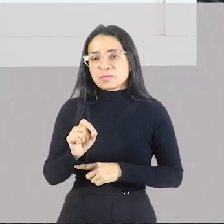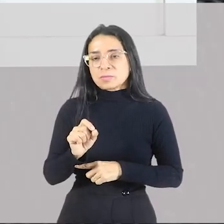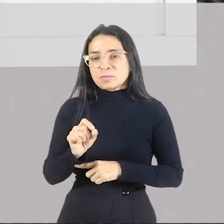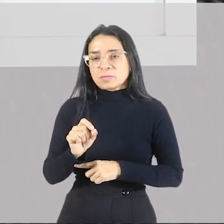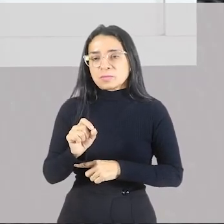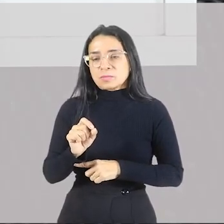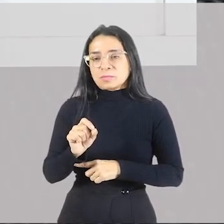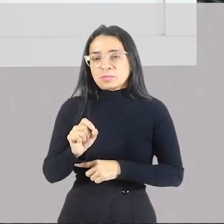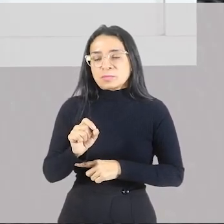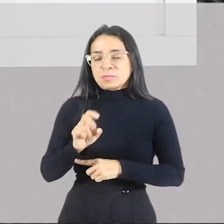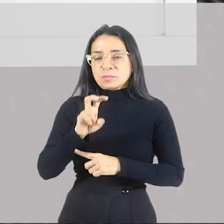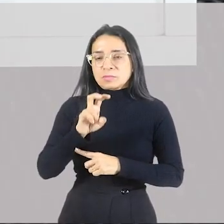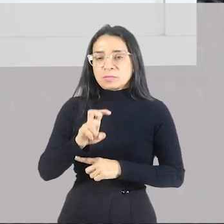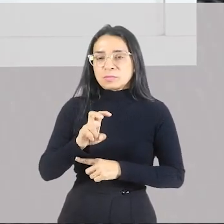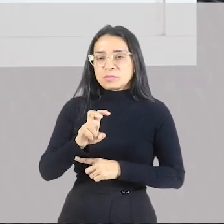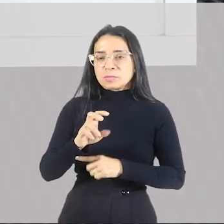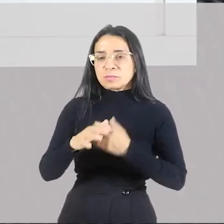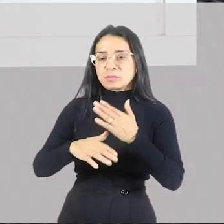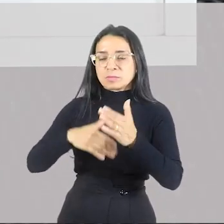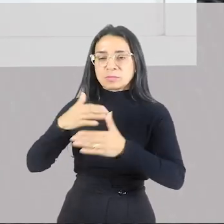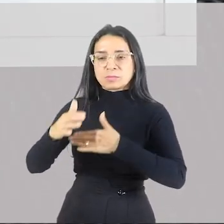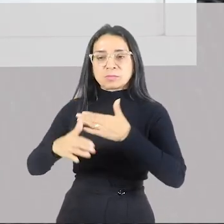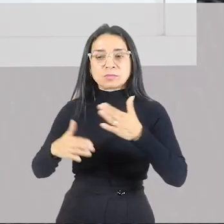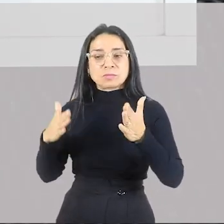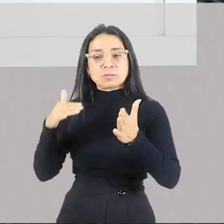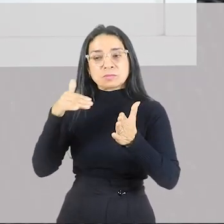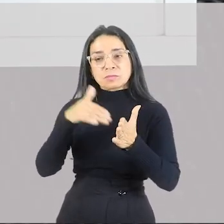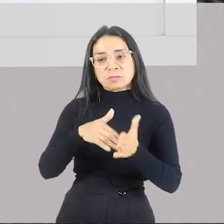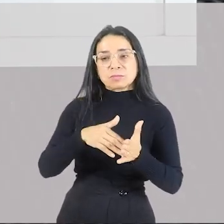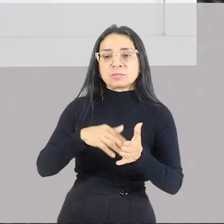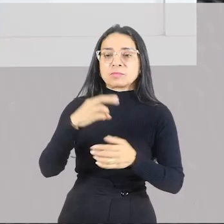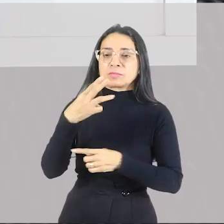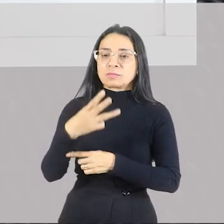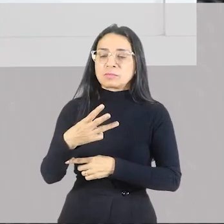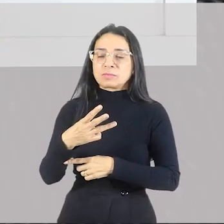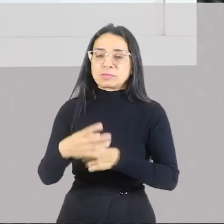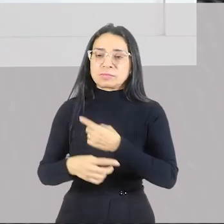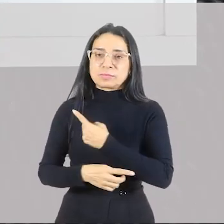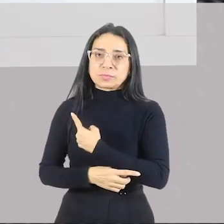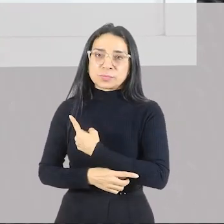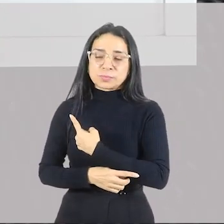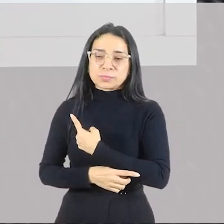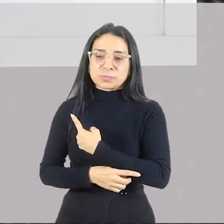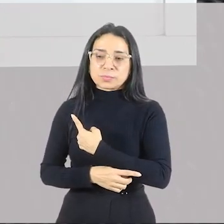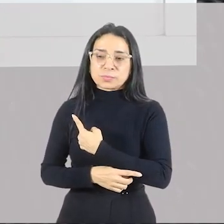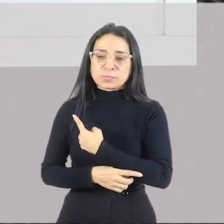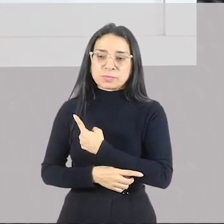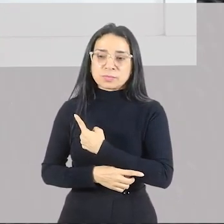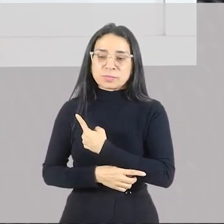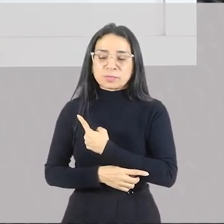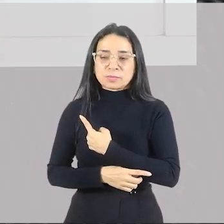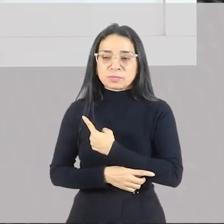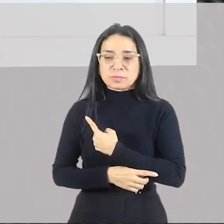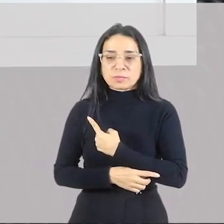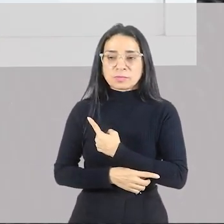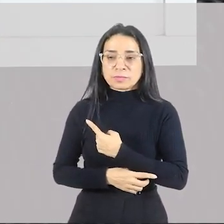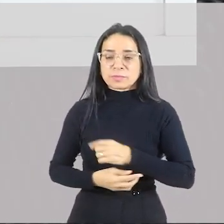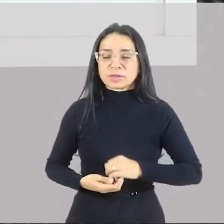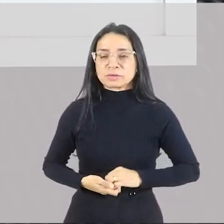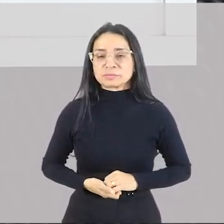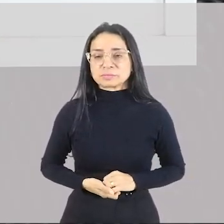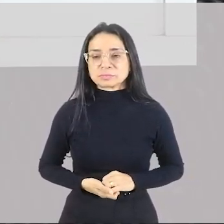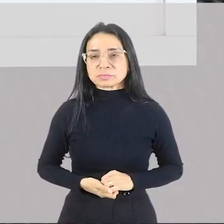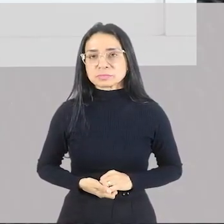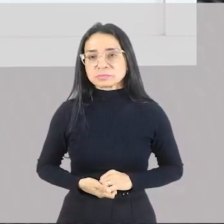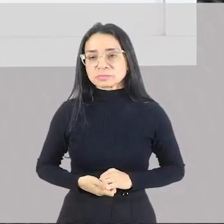ir desenvolvendo ele até chegar no 3, ó. 5 vezes 4 vezes 3, aí para. Aí coloca